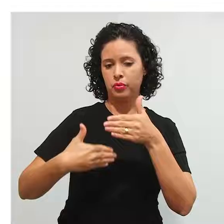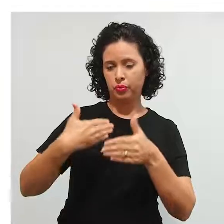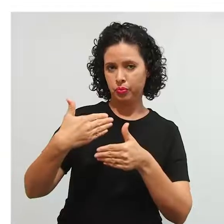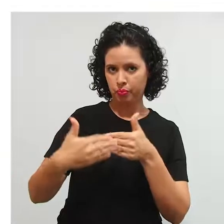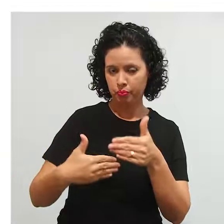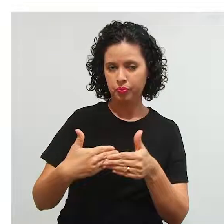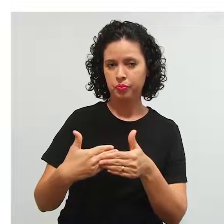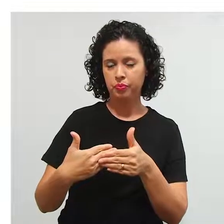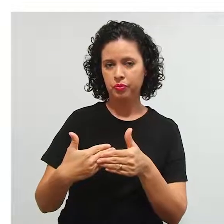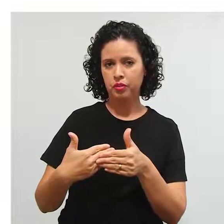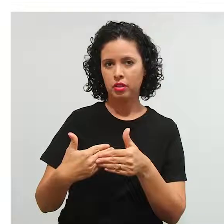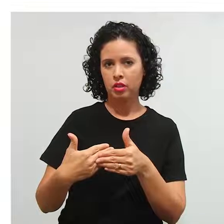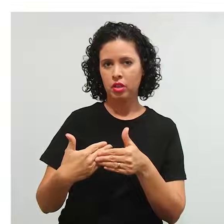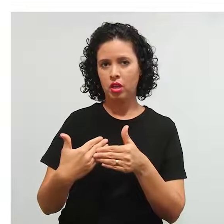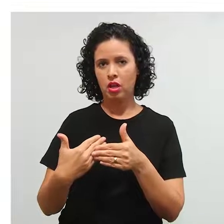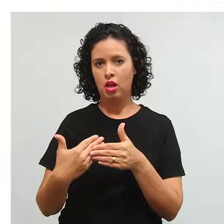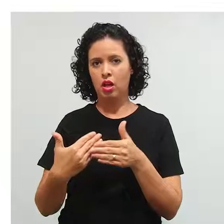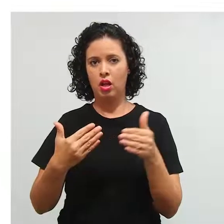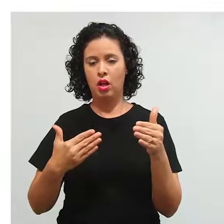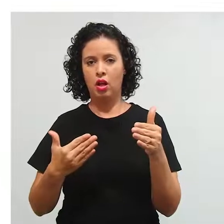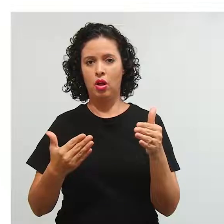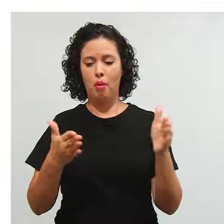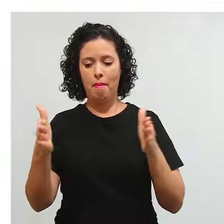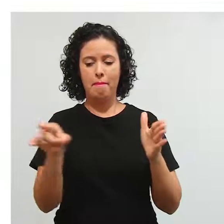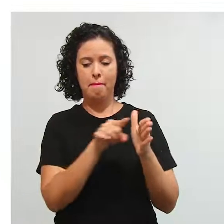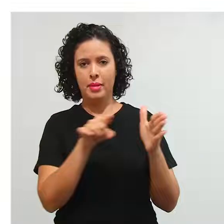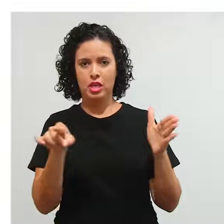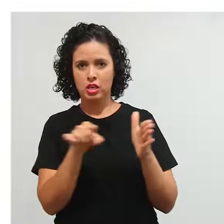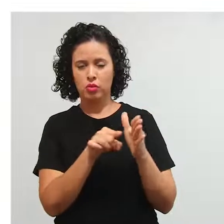processadas fora da época correta,